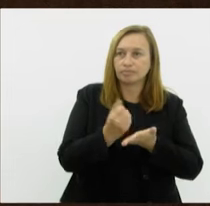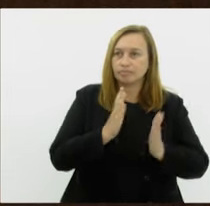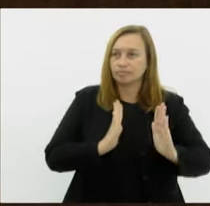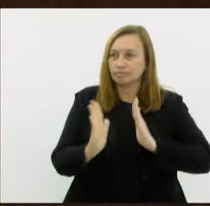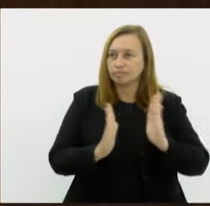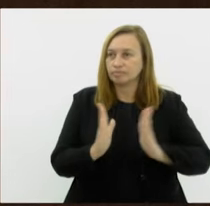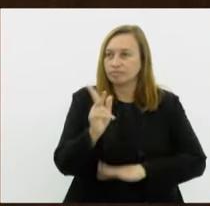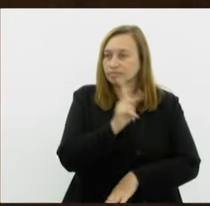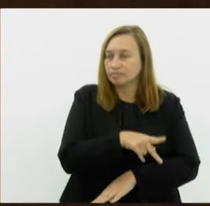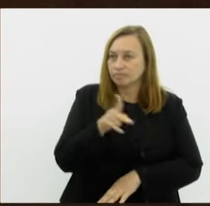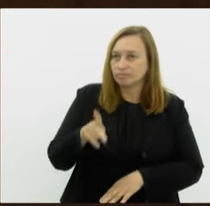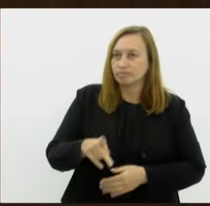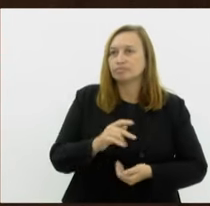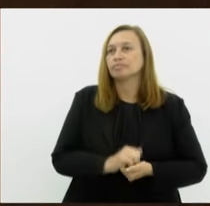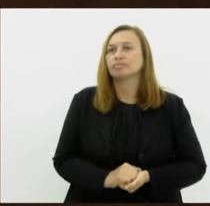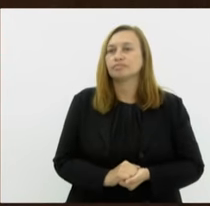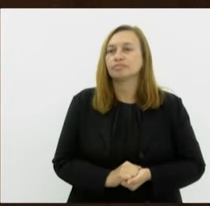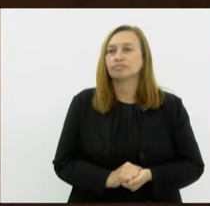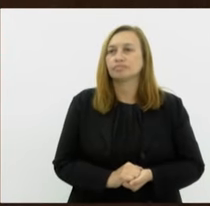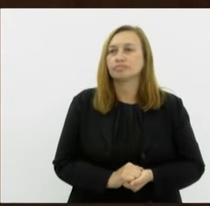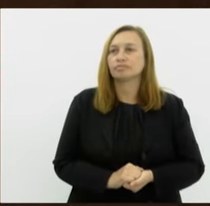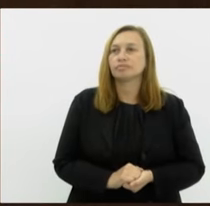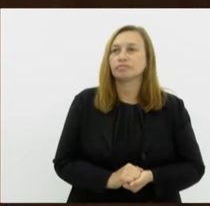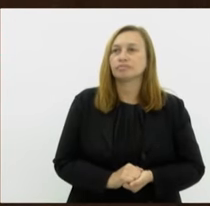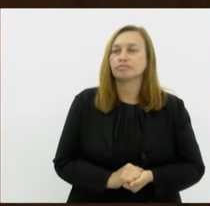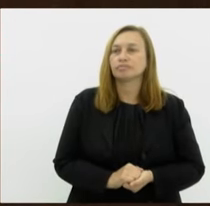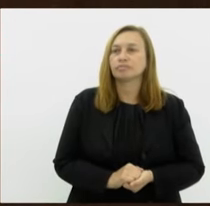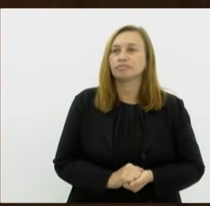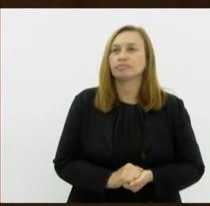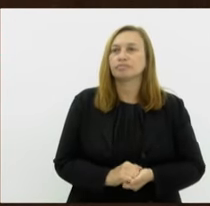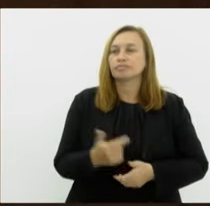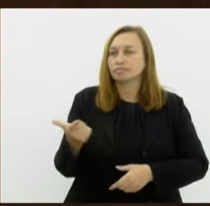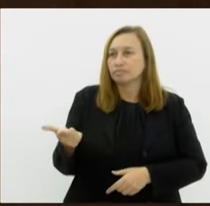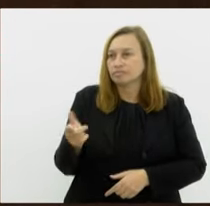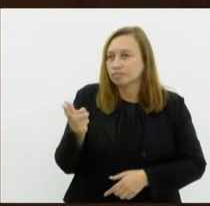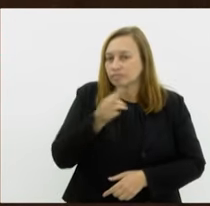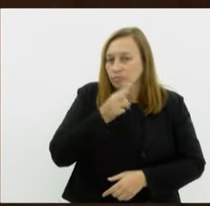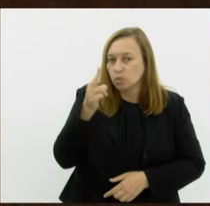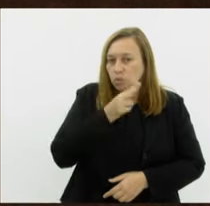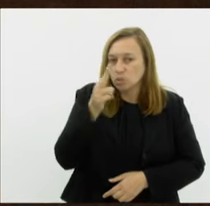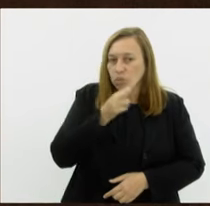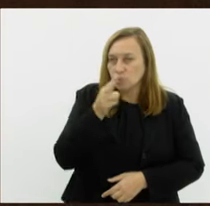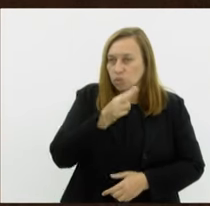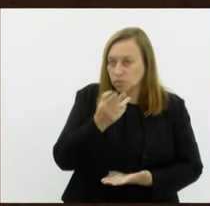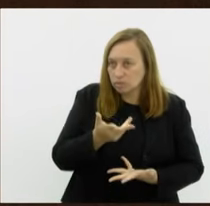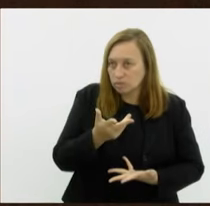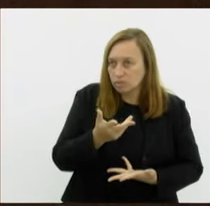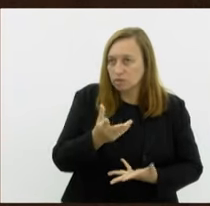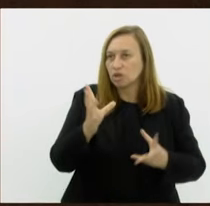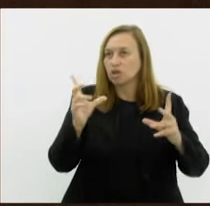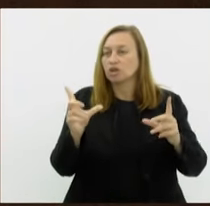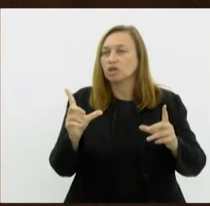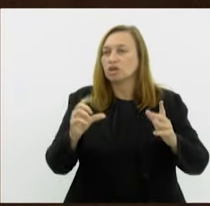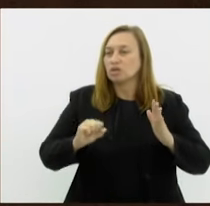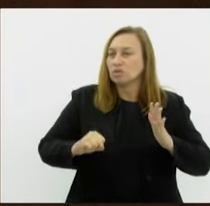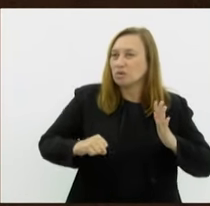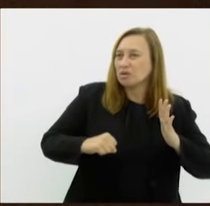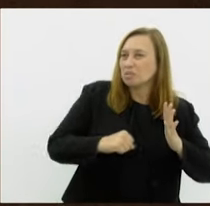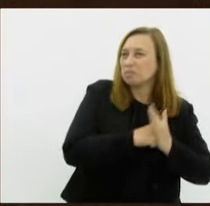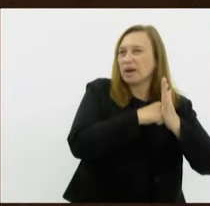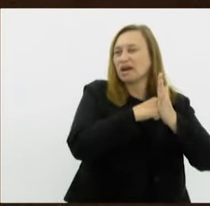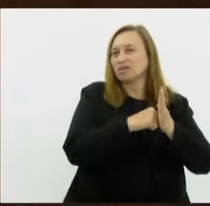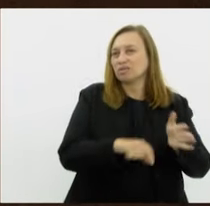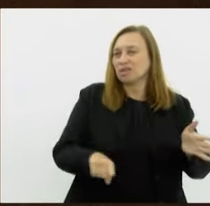dos professores para poder acelerar, não é, e minimizar o impacto negativo